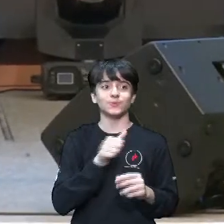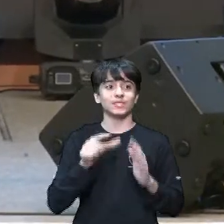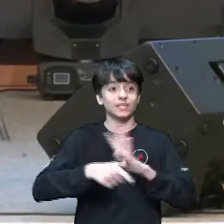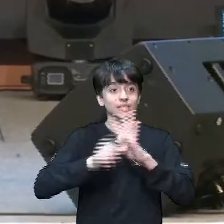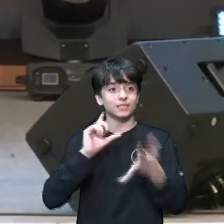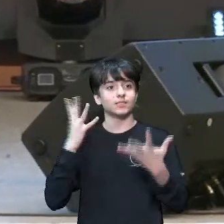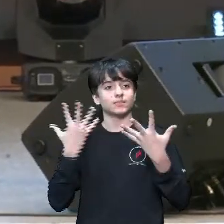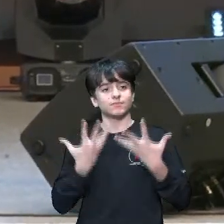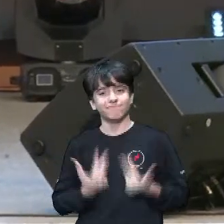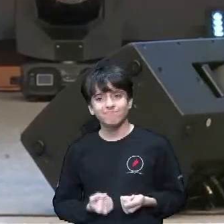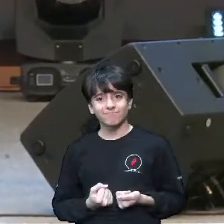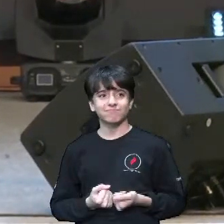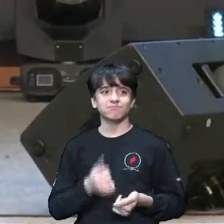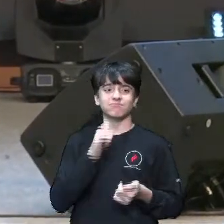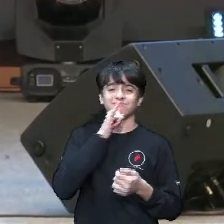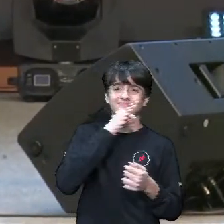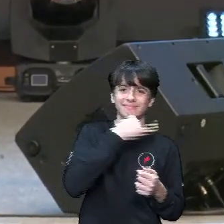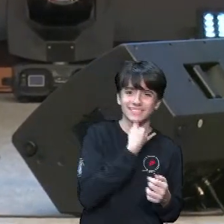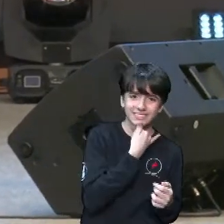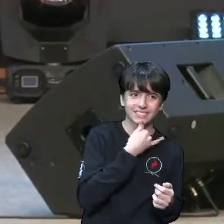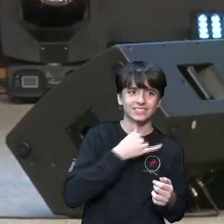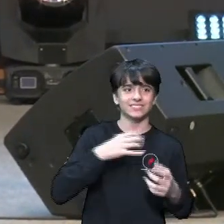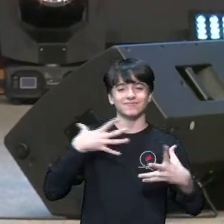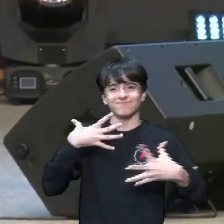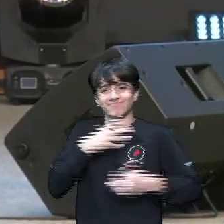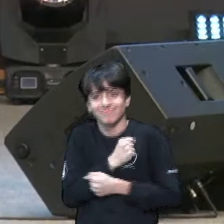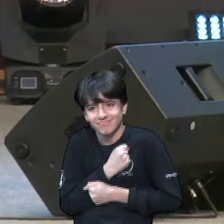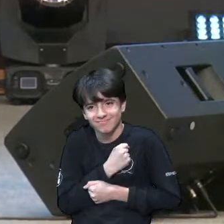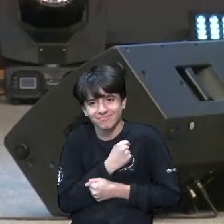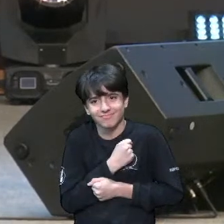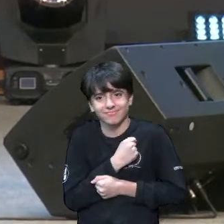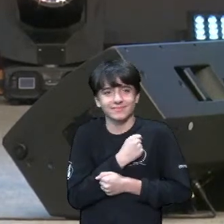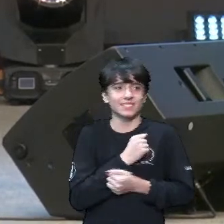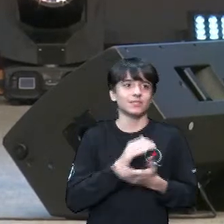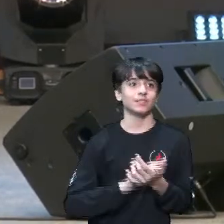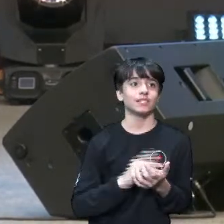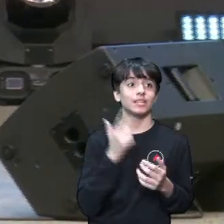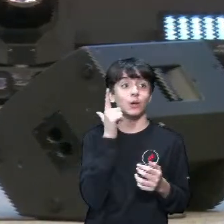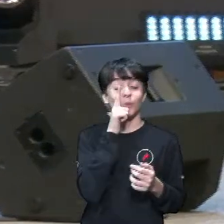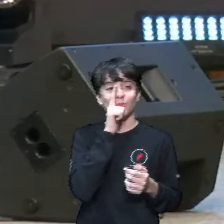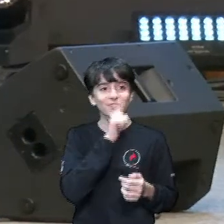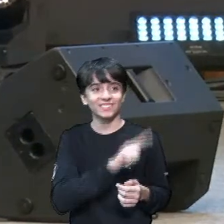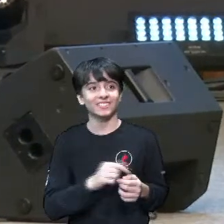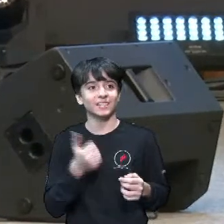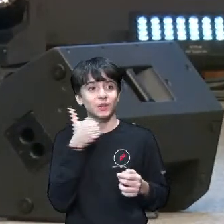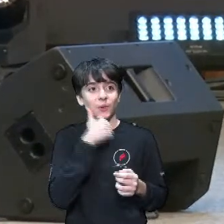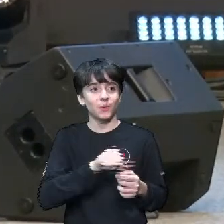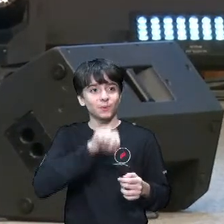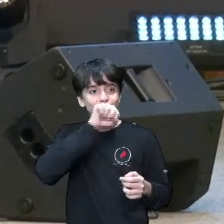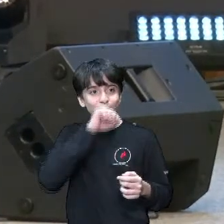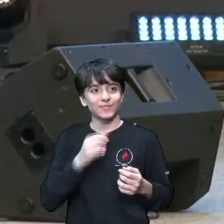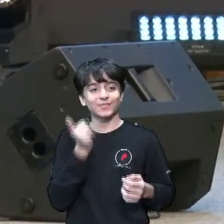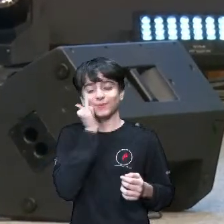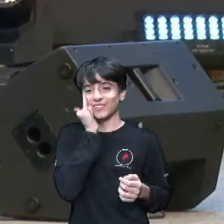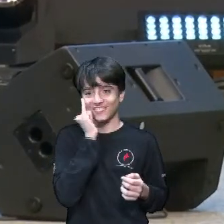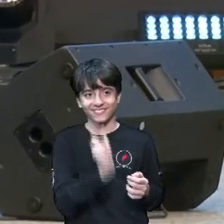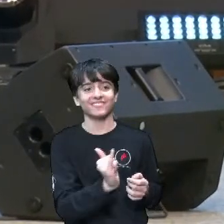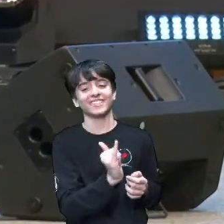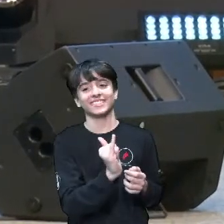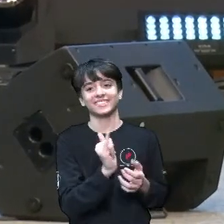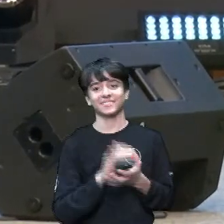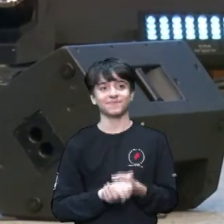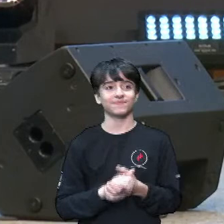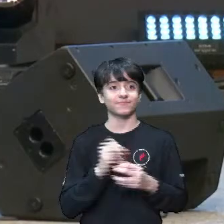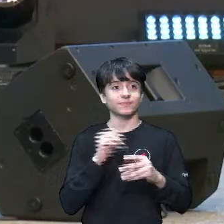estéril, triste, amargurada, em mãe de um profeta da nação. A oferta de Davi, que fez cessar